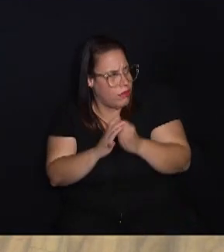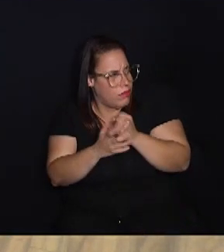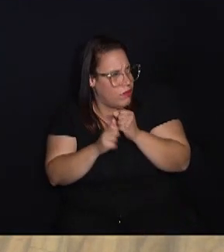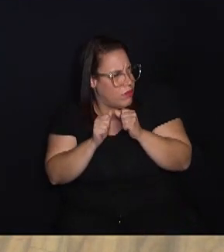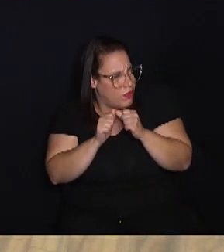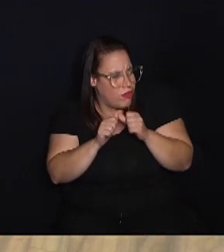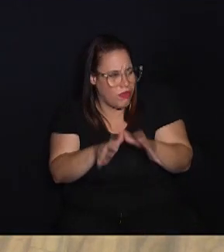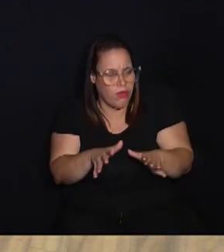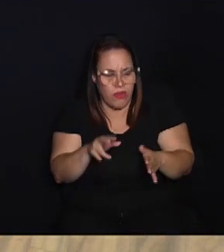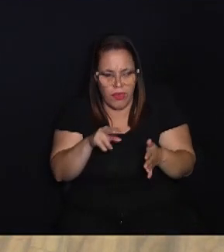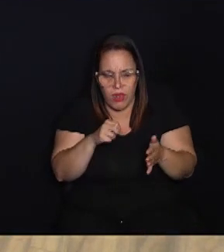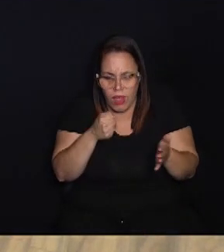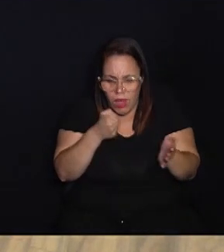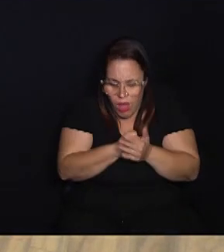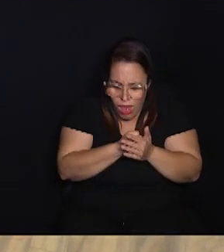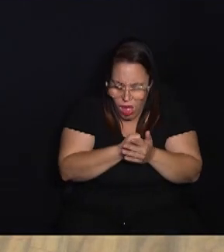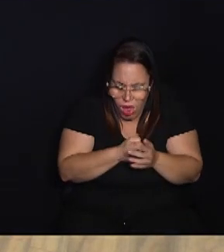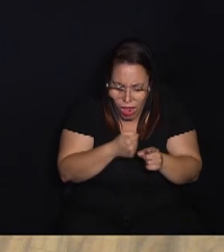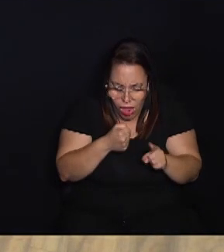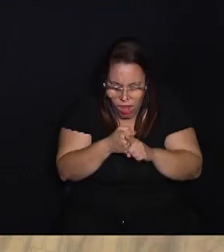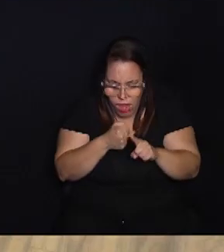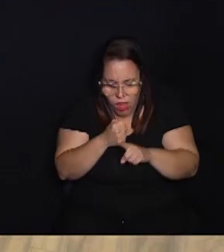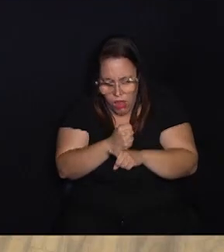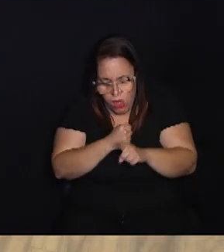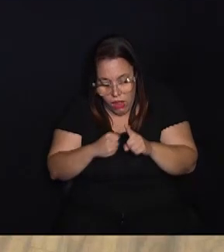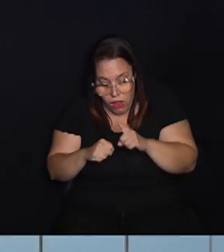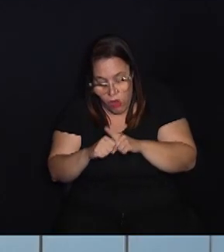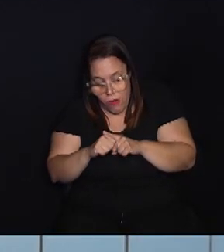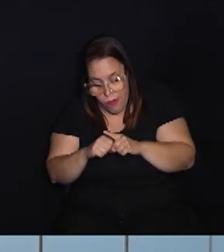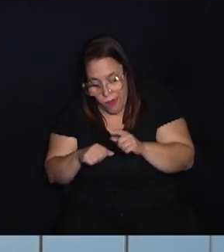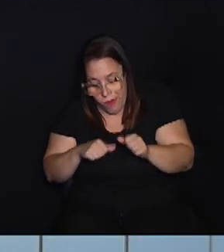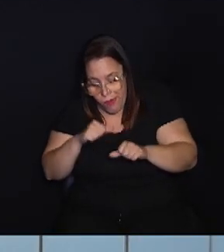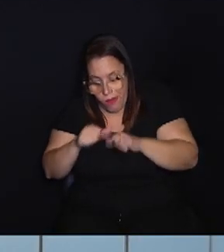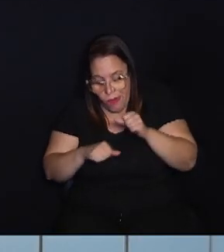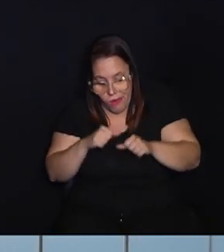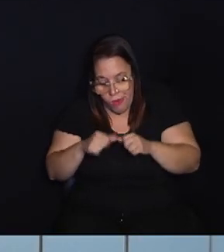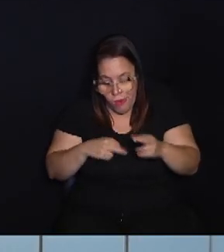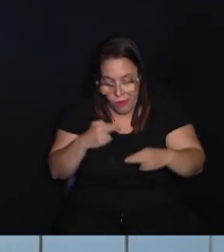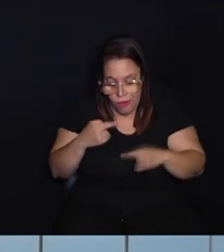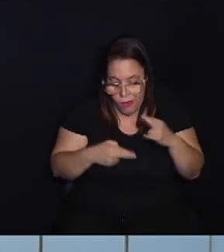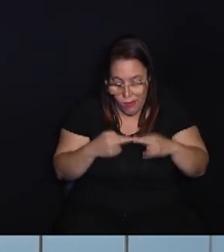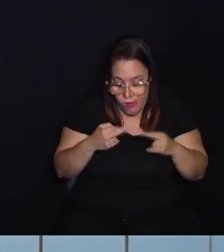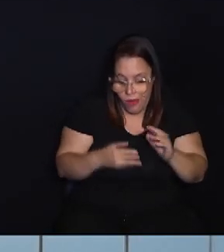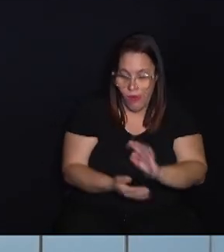impactou muito a sociedade e mudou muita coisa nas relações.